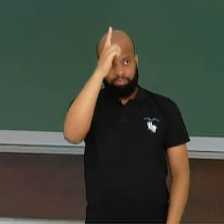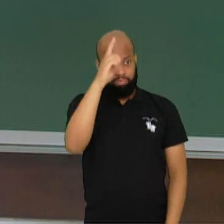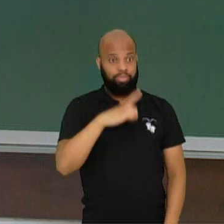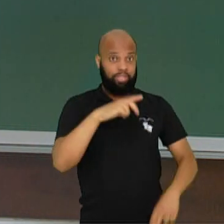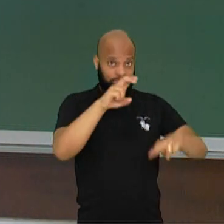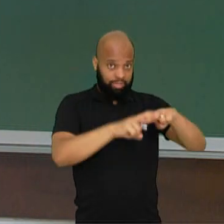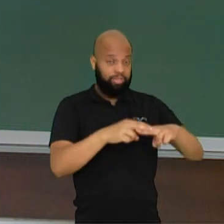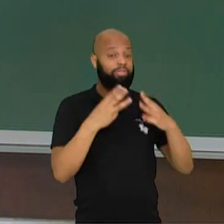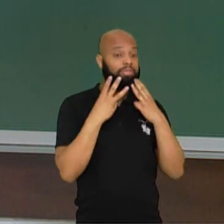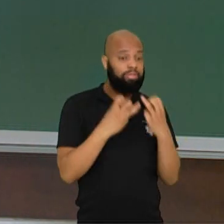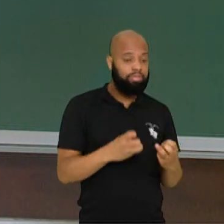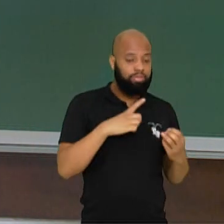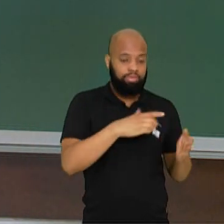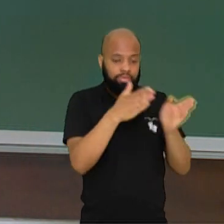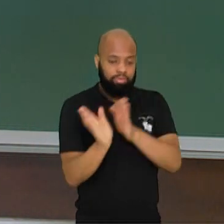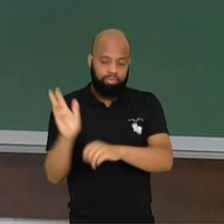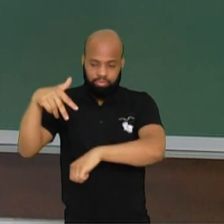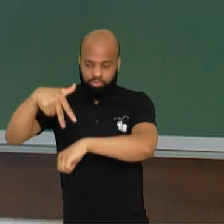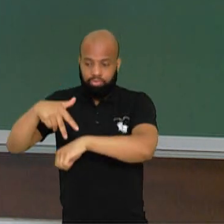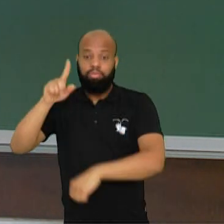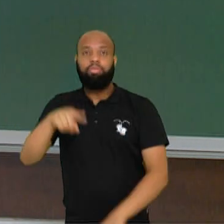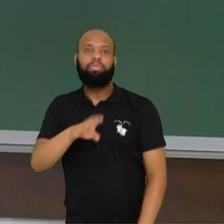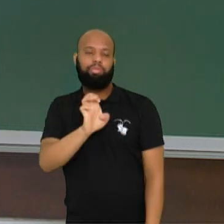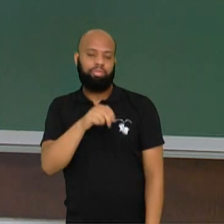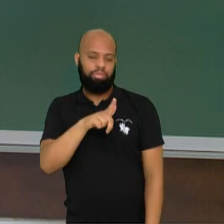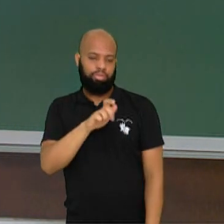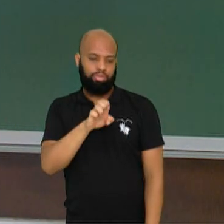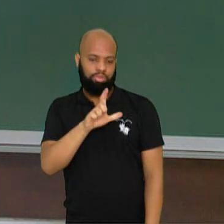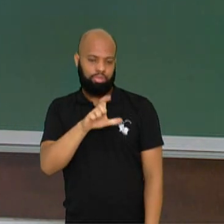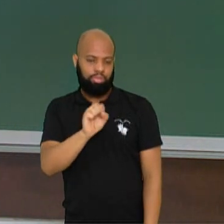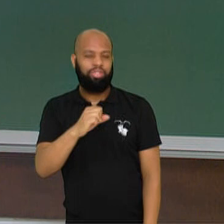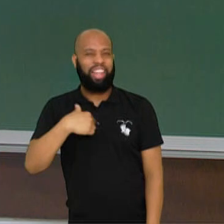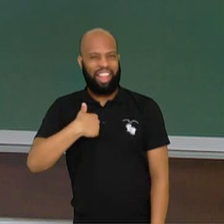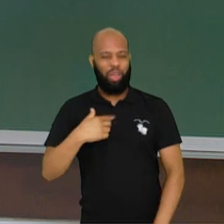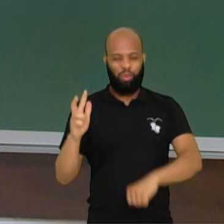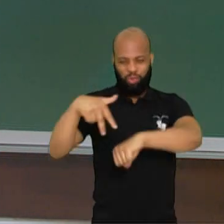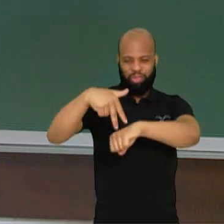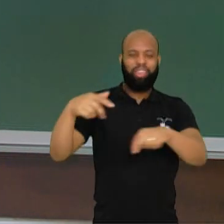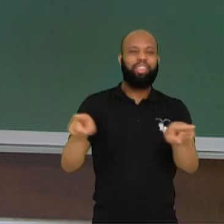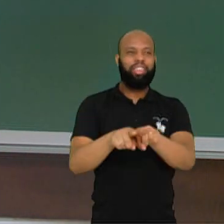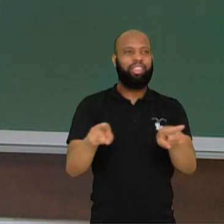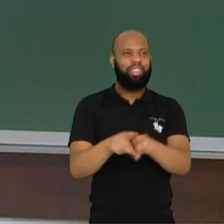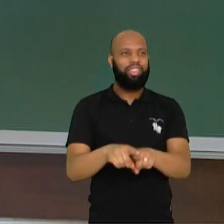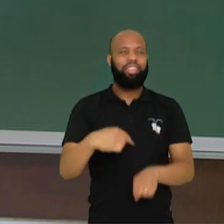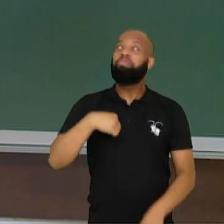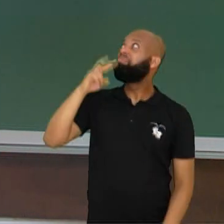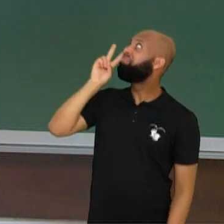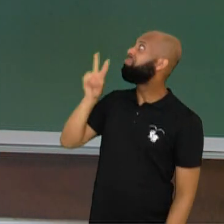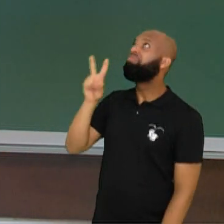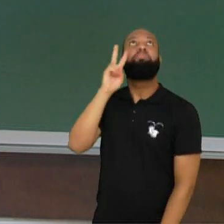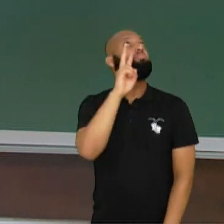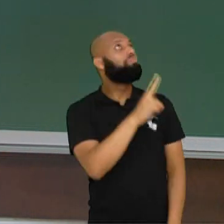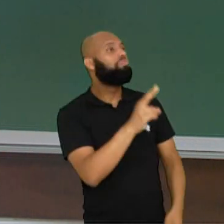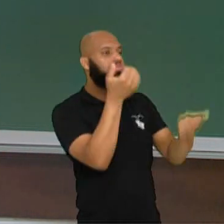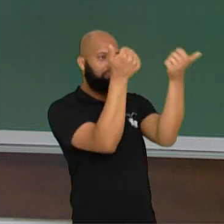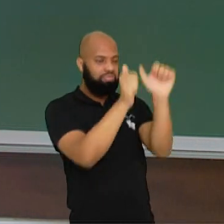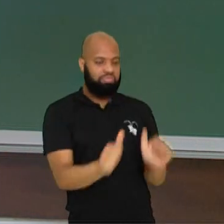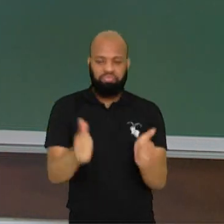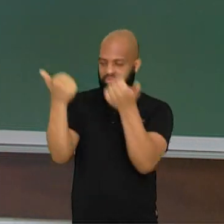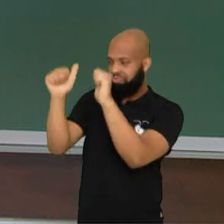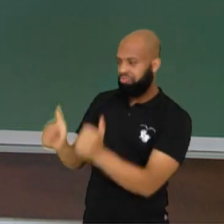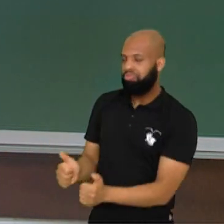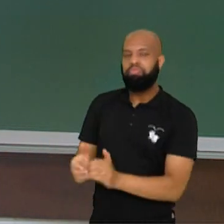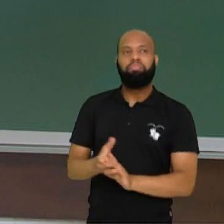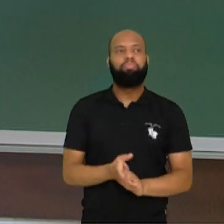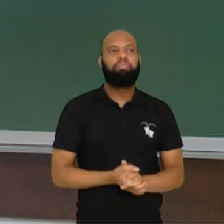Marx sentadinho, do lado dele Engels e a professora aqui ao centro, contemplando esse monumento.